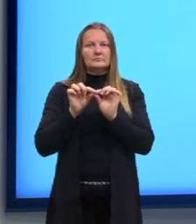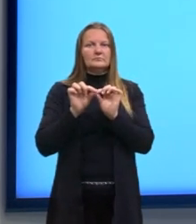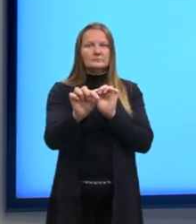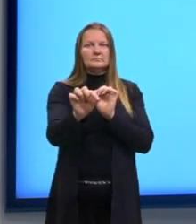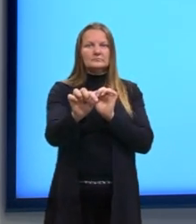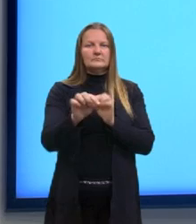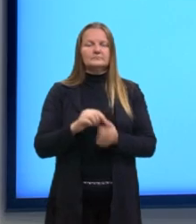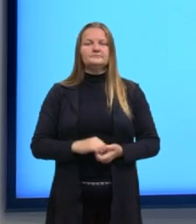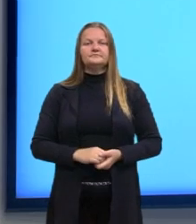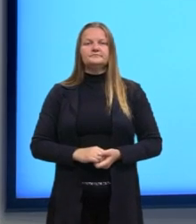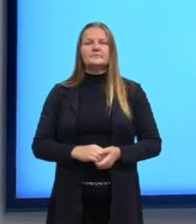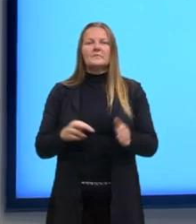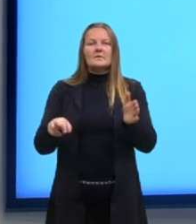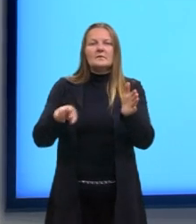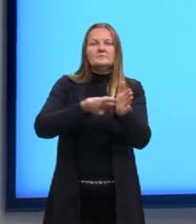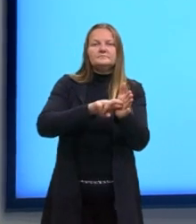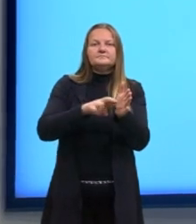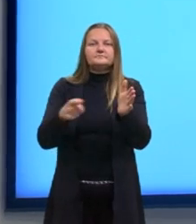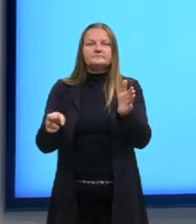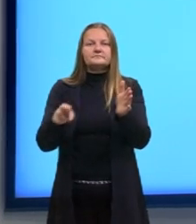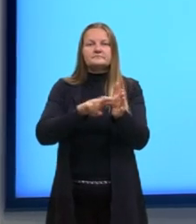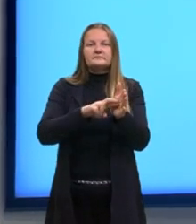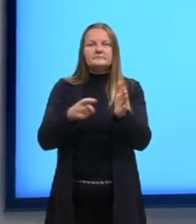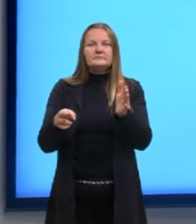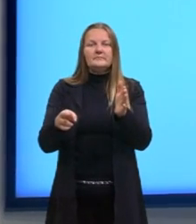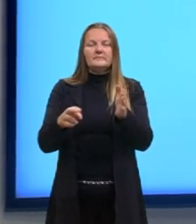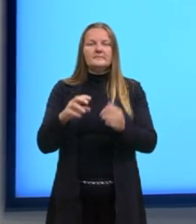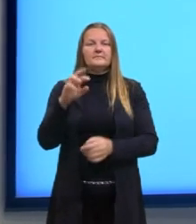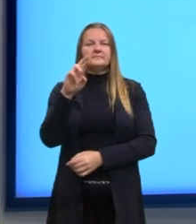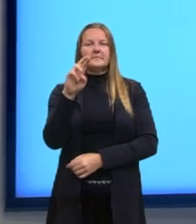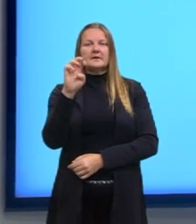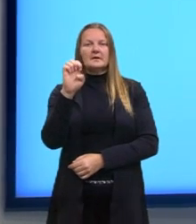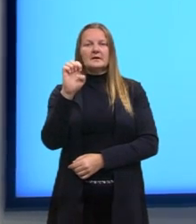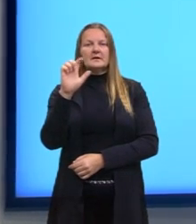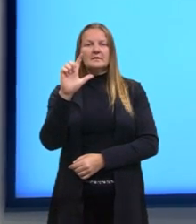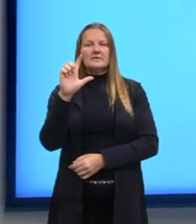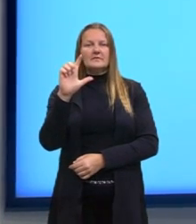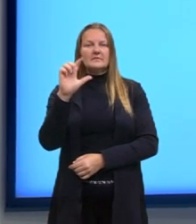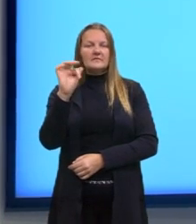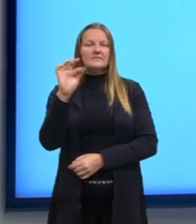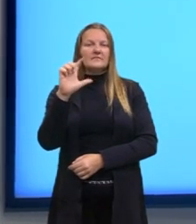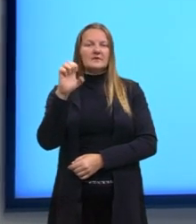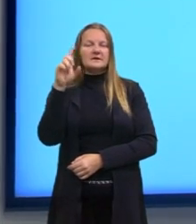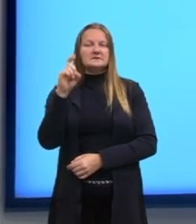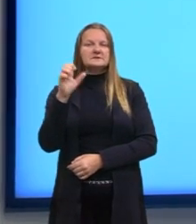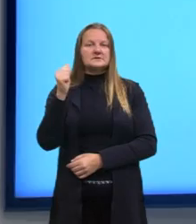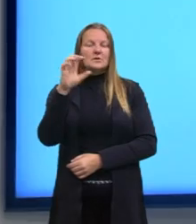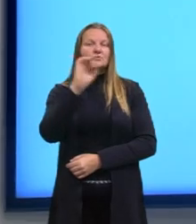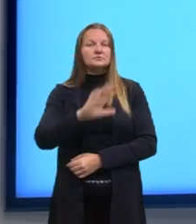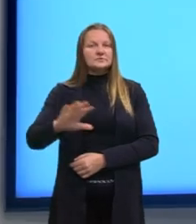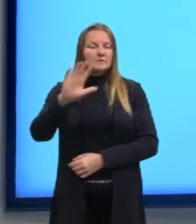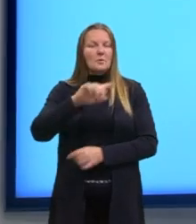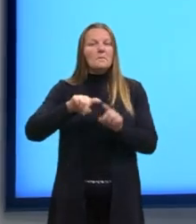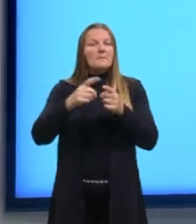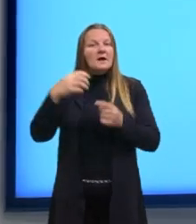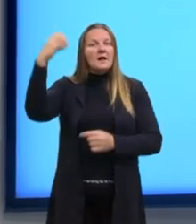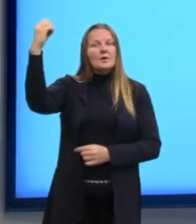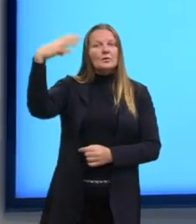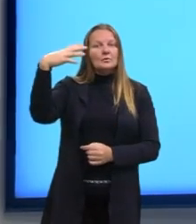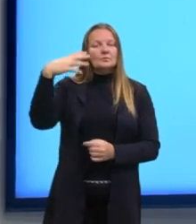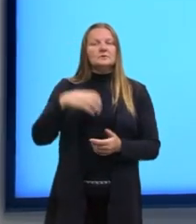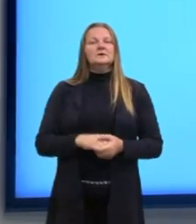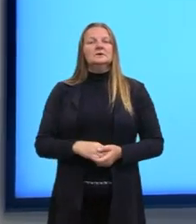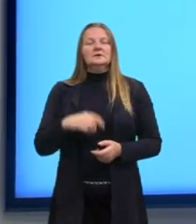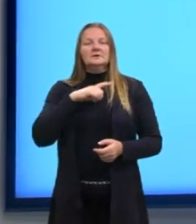bom reflexão da luz a gente já falou né sobre a reflexão de um modo geral mas a luz basicamente